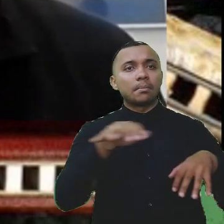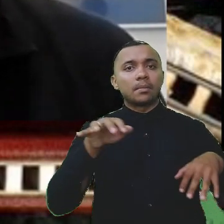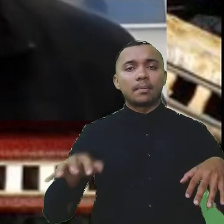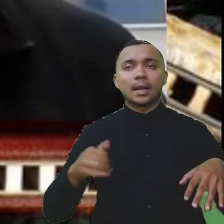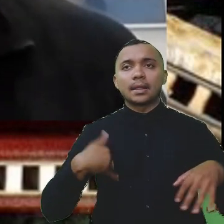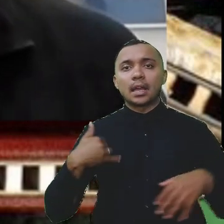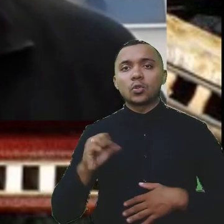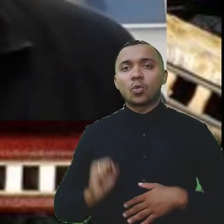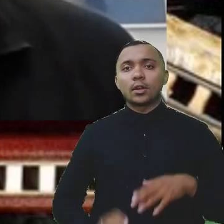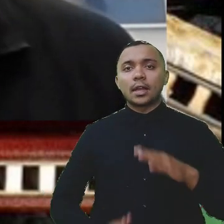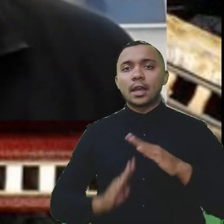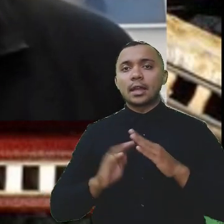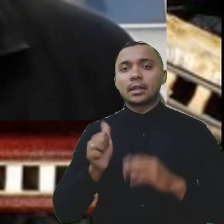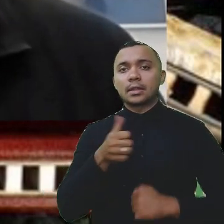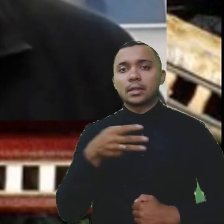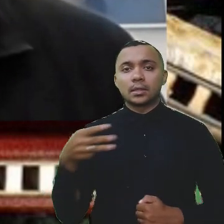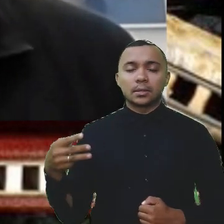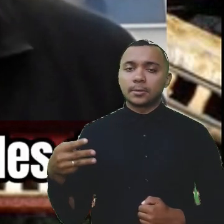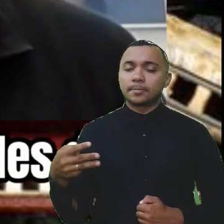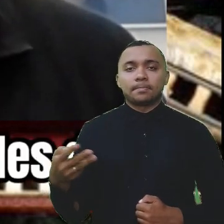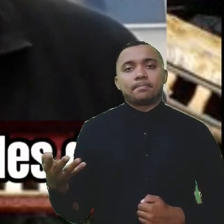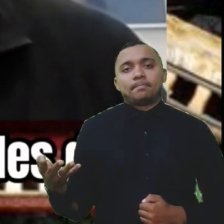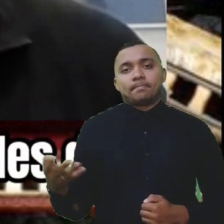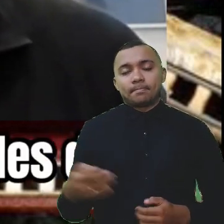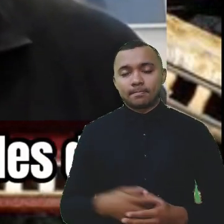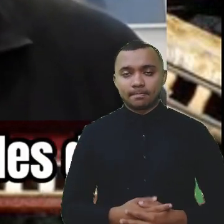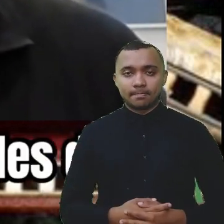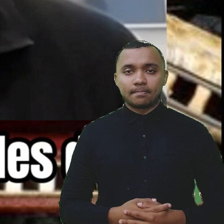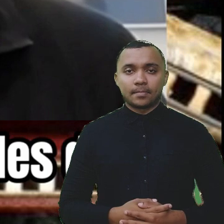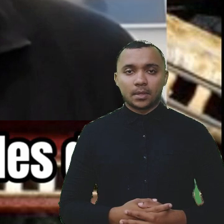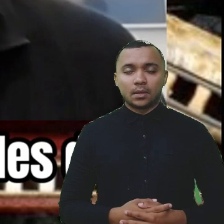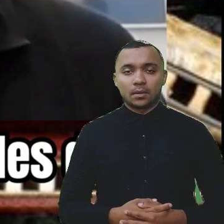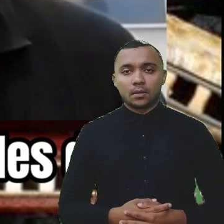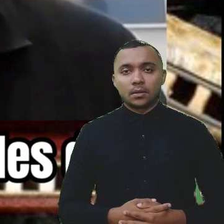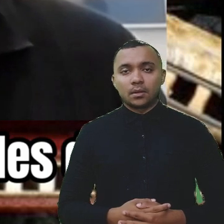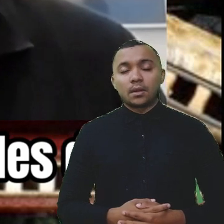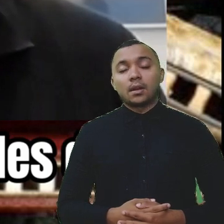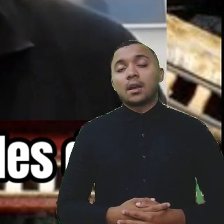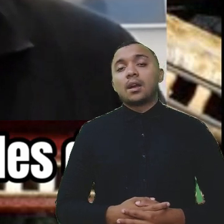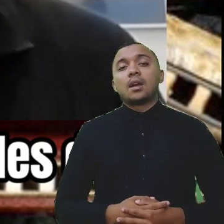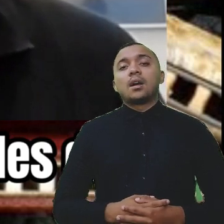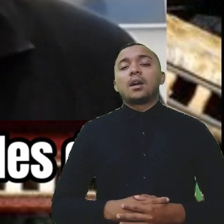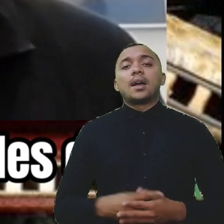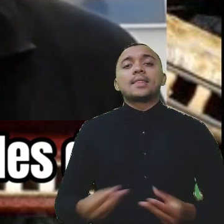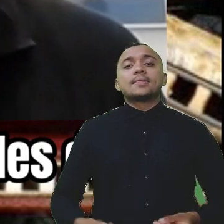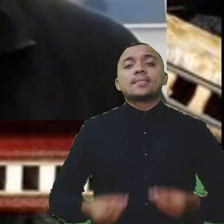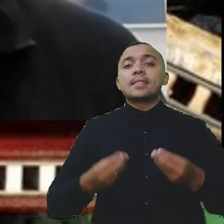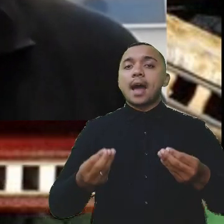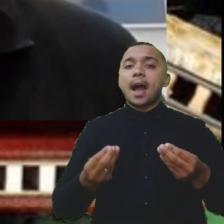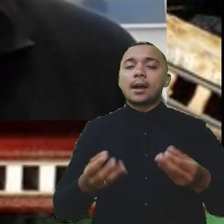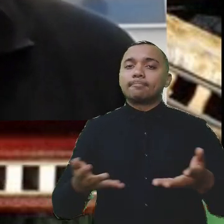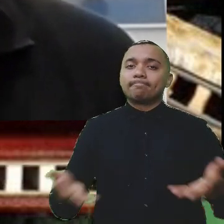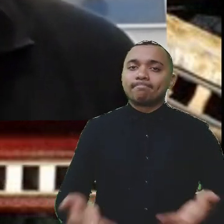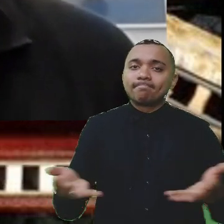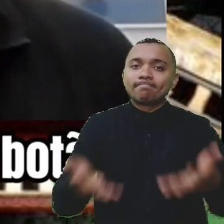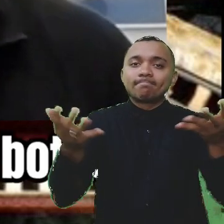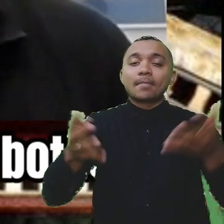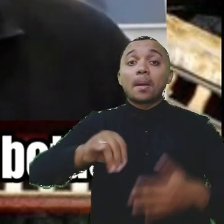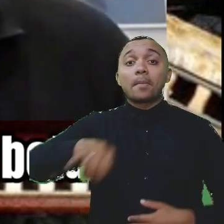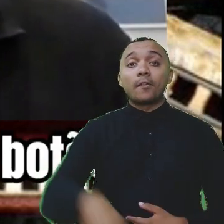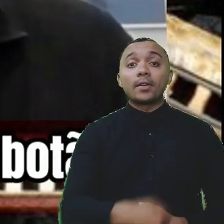idade. O mundo se ilumina, porque é a oportunidade que a gente dá para eles